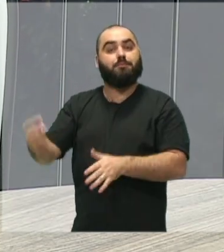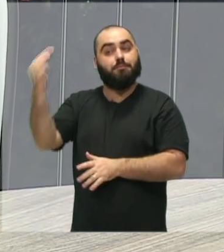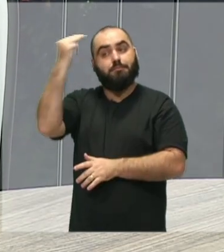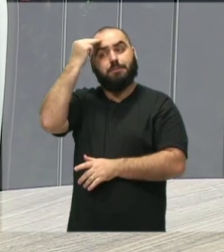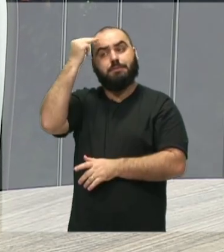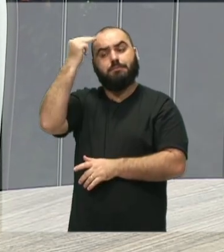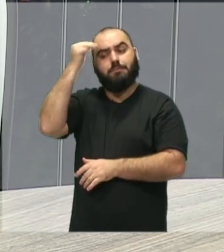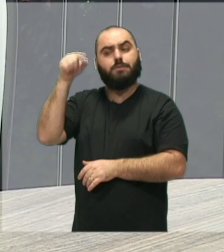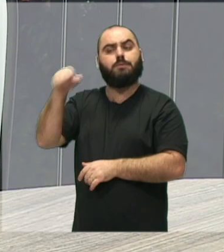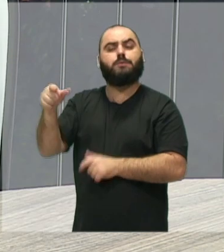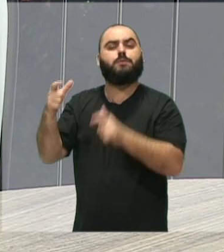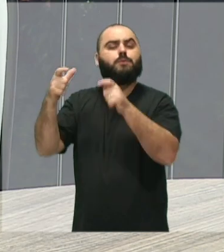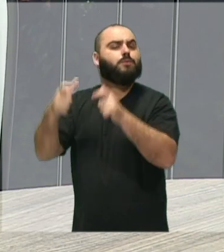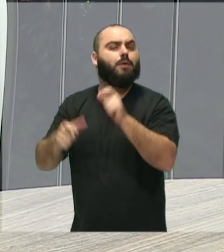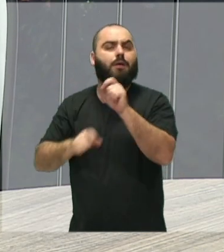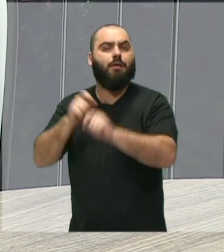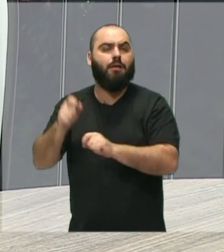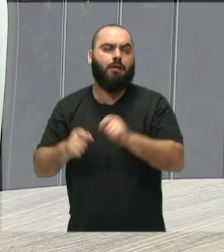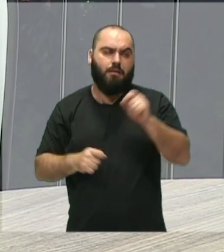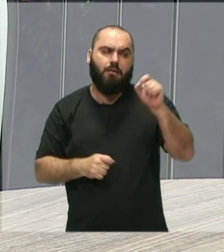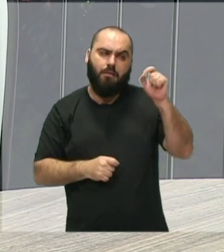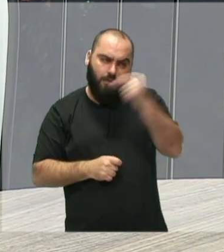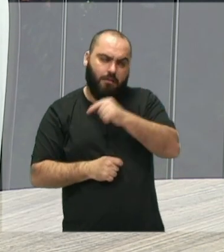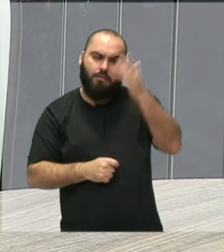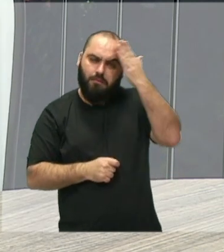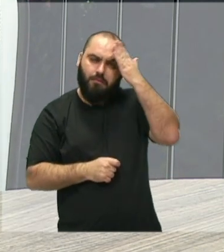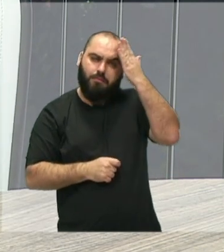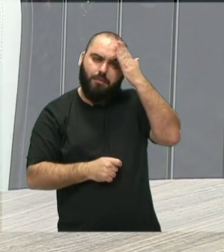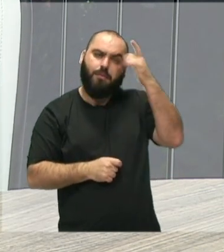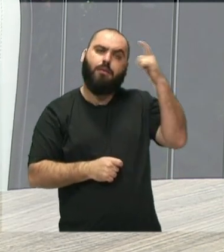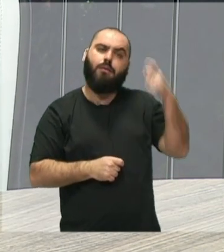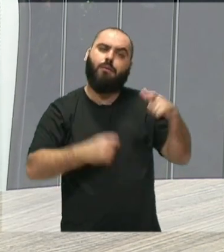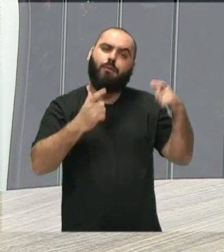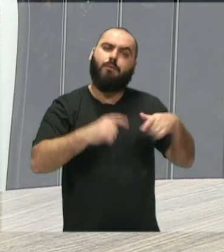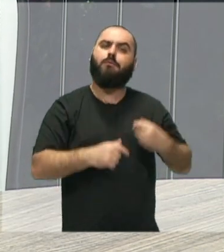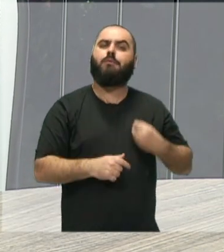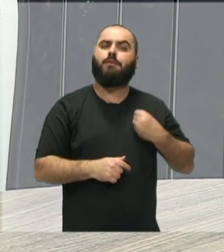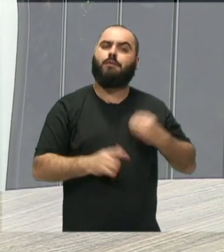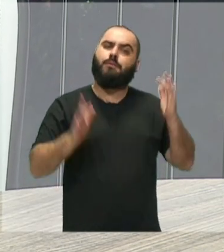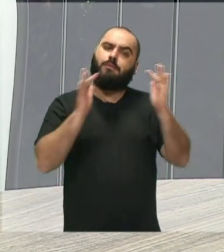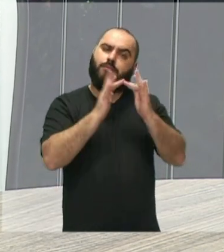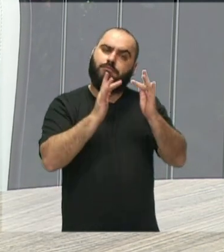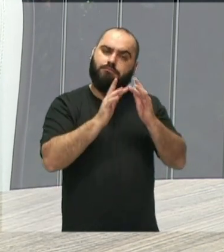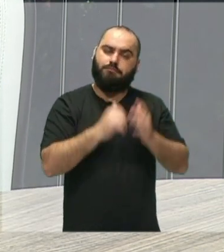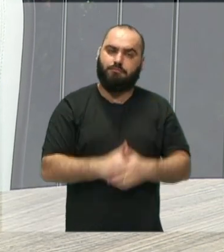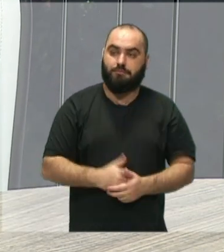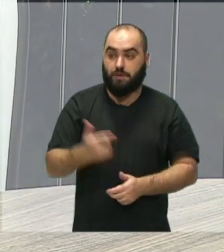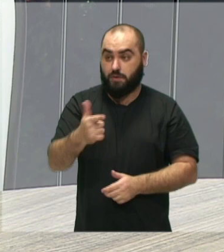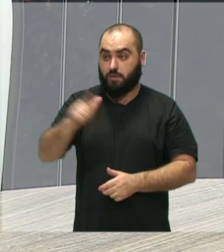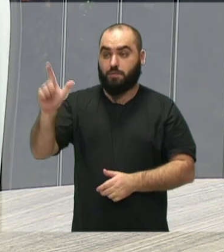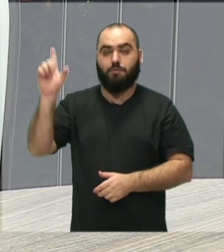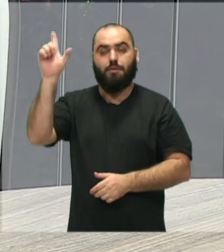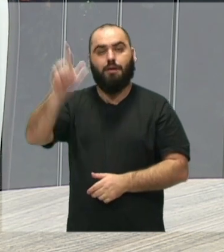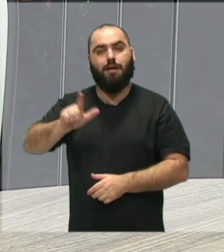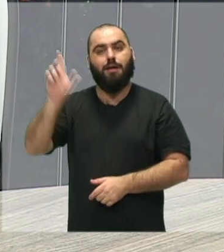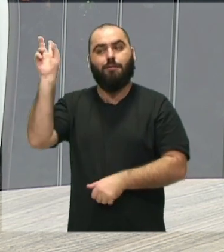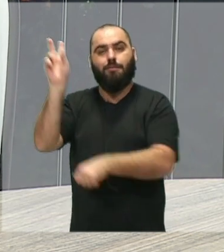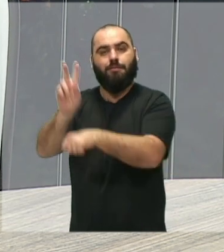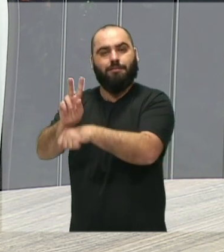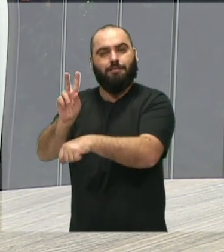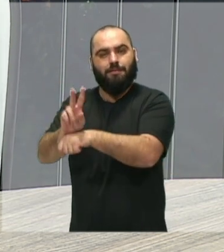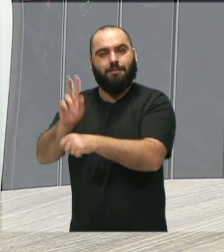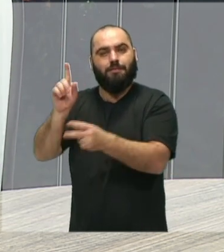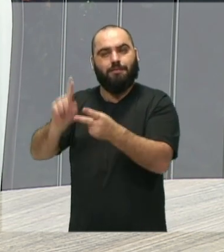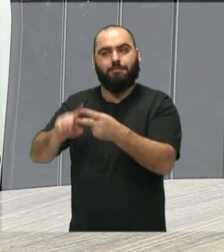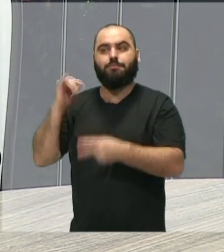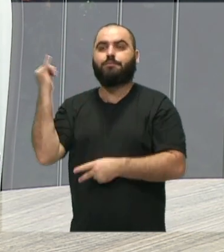era aquele espaço, né? Até para eles também se ambientarem de onde estão. E aí a outra parte é essa questão realmente da conservação, a importância